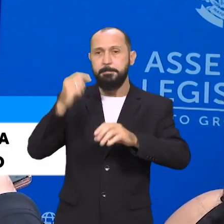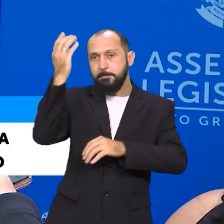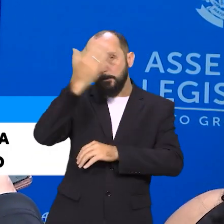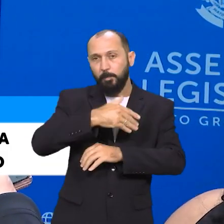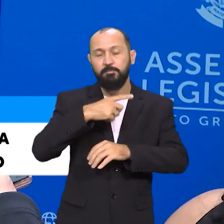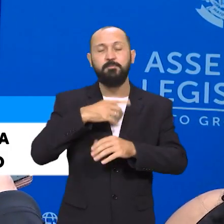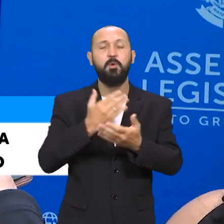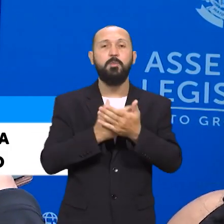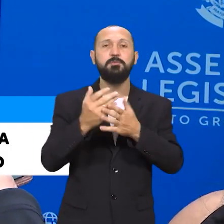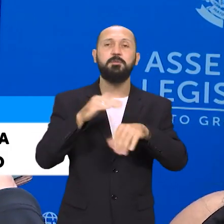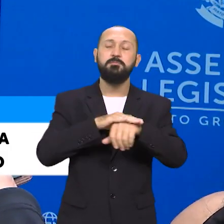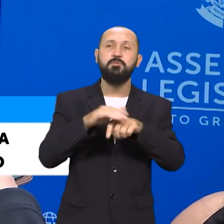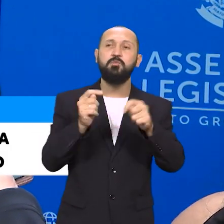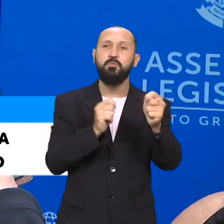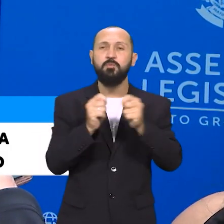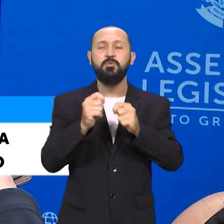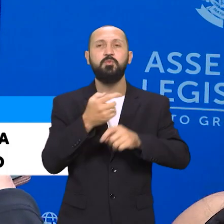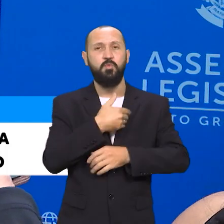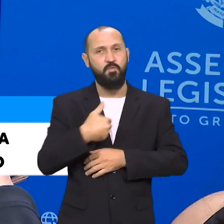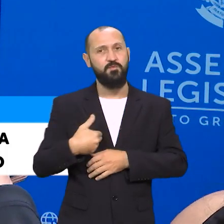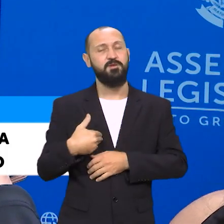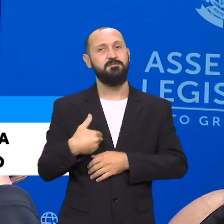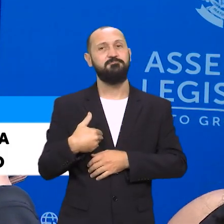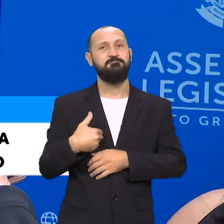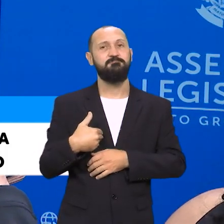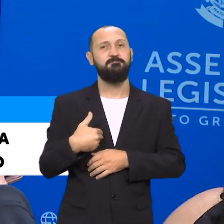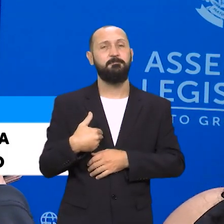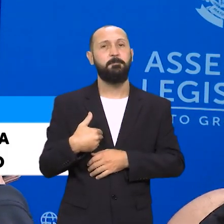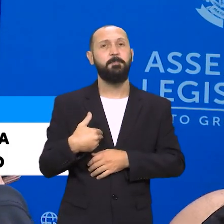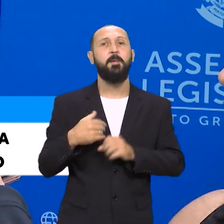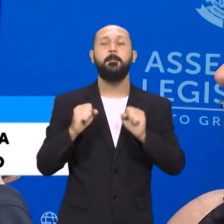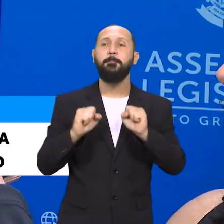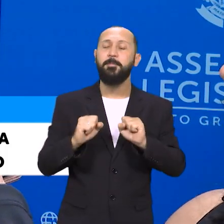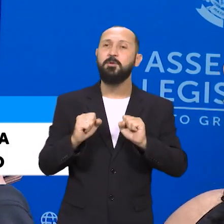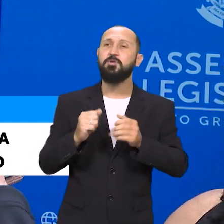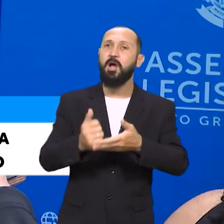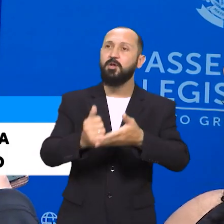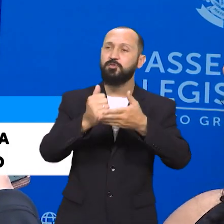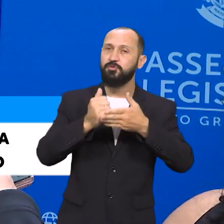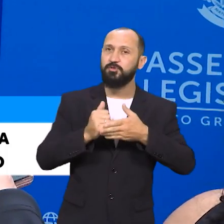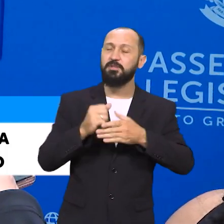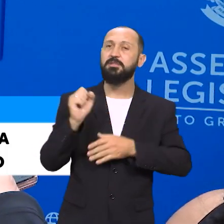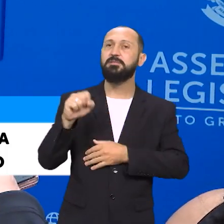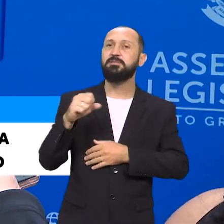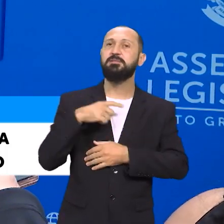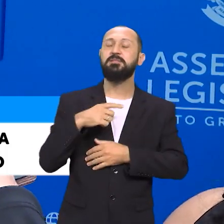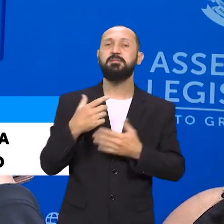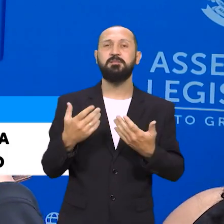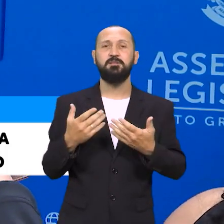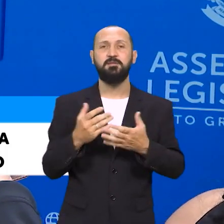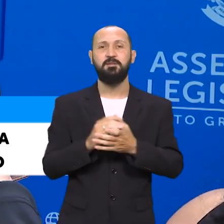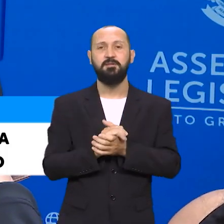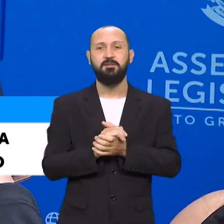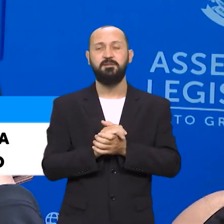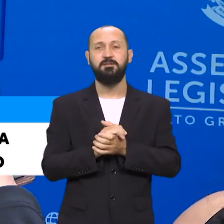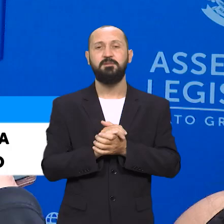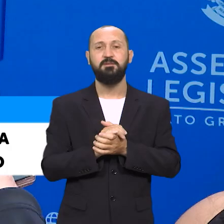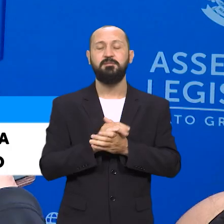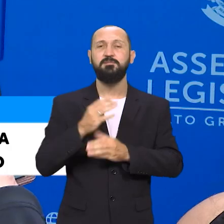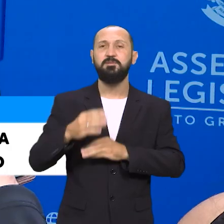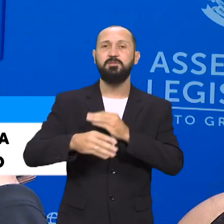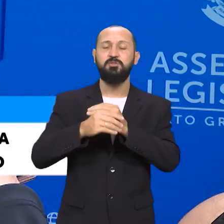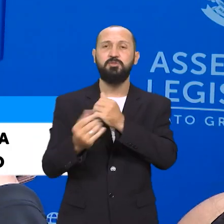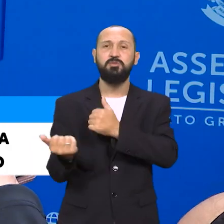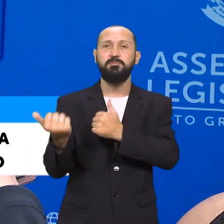enfim, e abrir uma negociação com o governo que eu acho que pode dar uma contribuição grande como fator